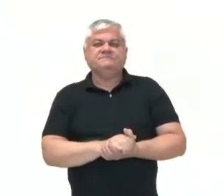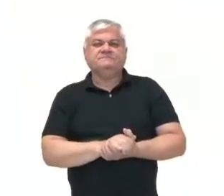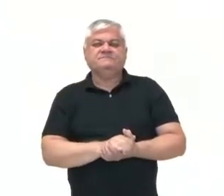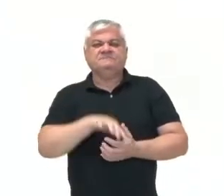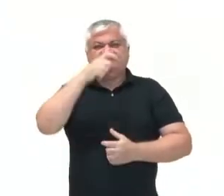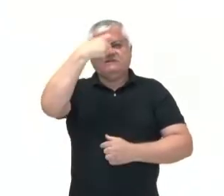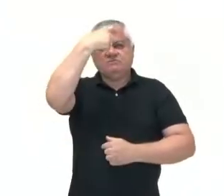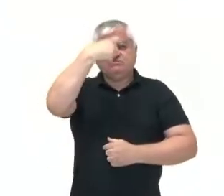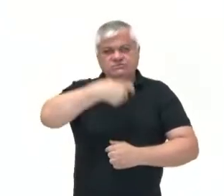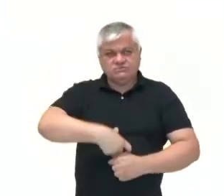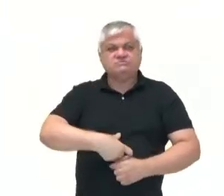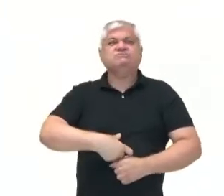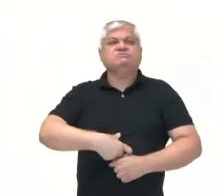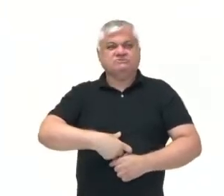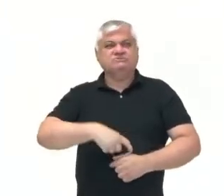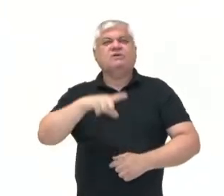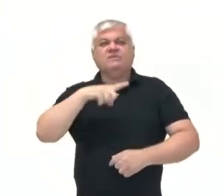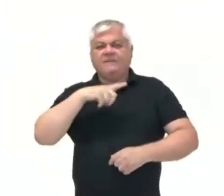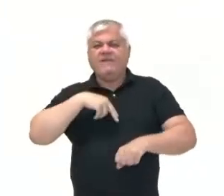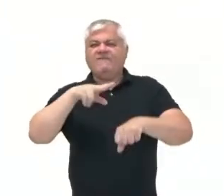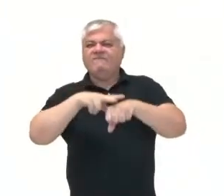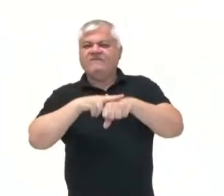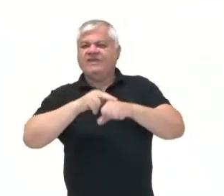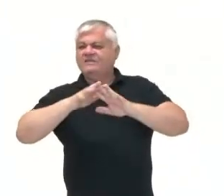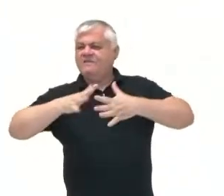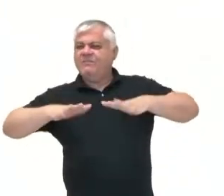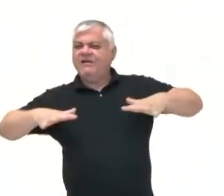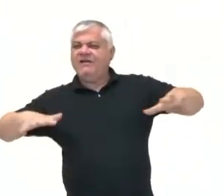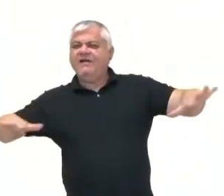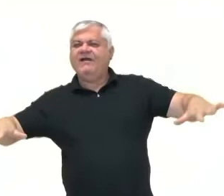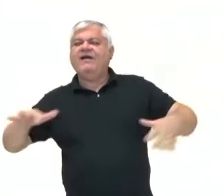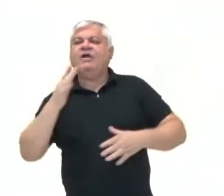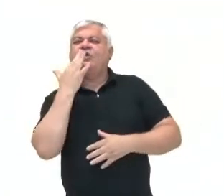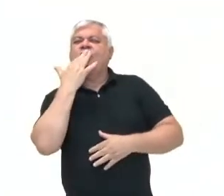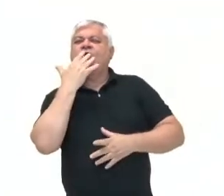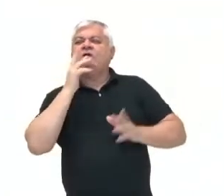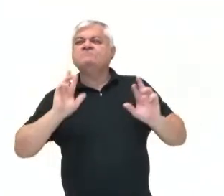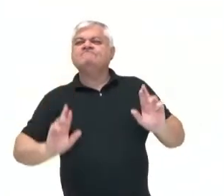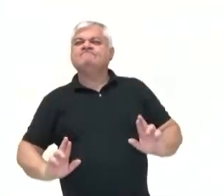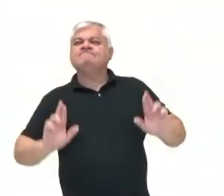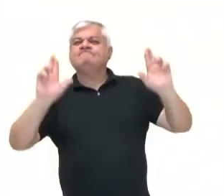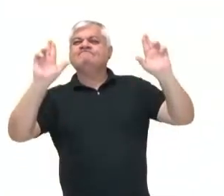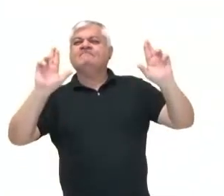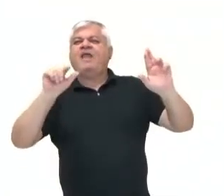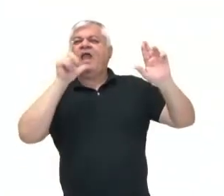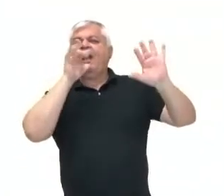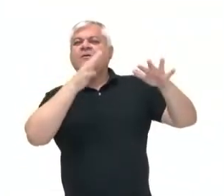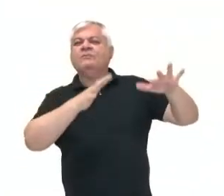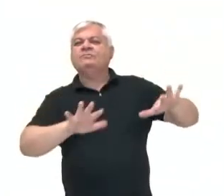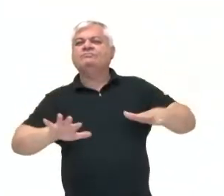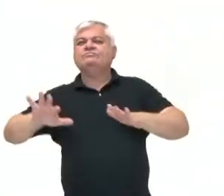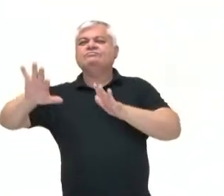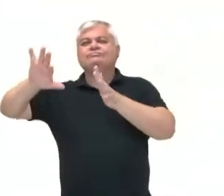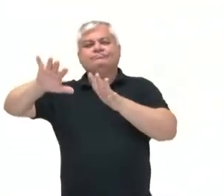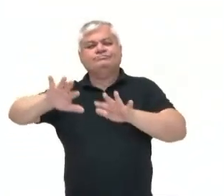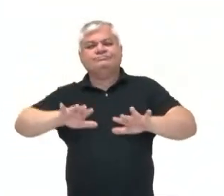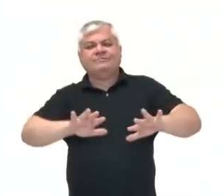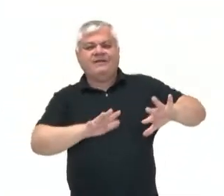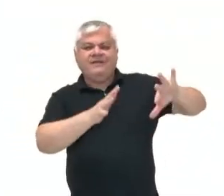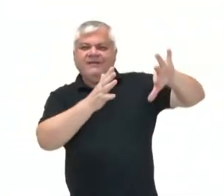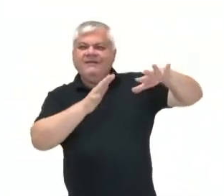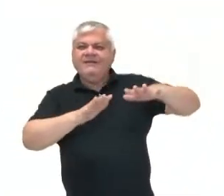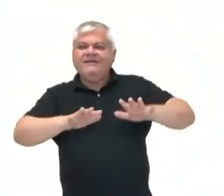Sou dos verde mar e da cor da esperança, que as águas balança para lá e para